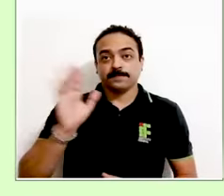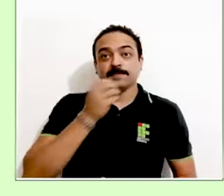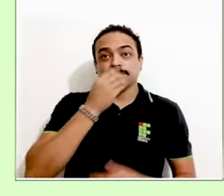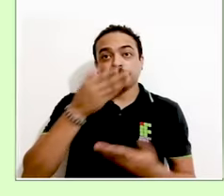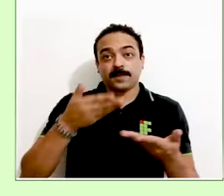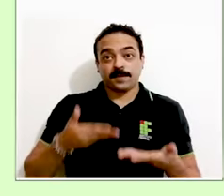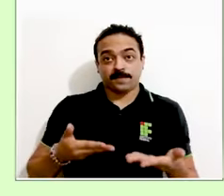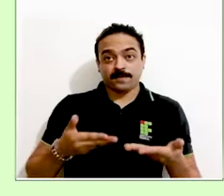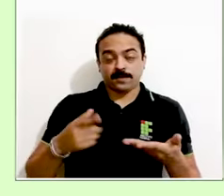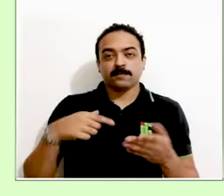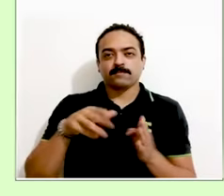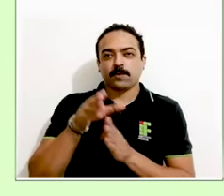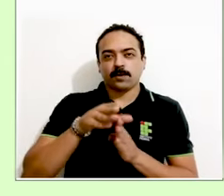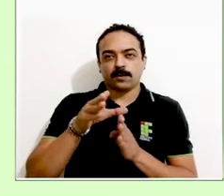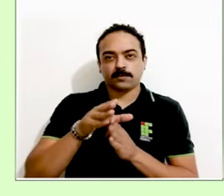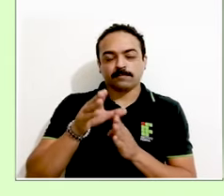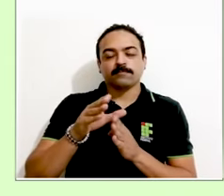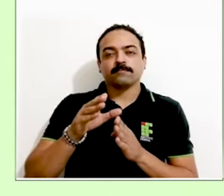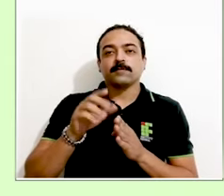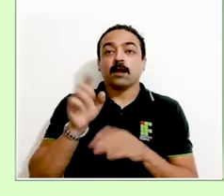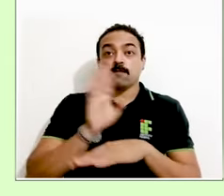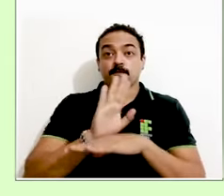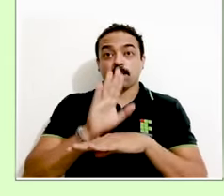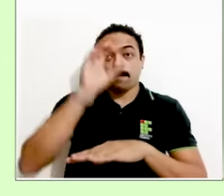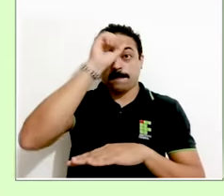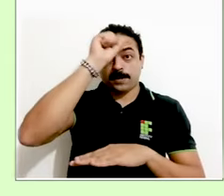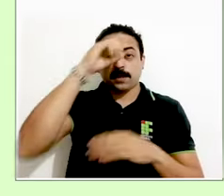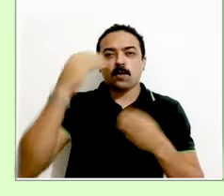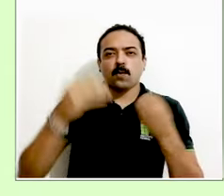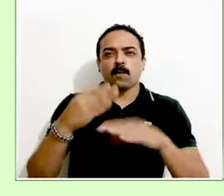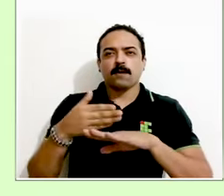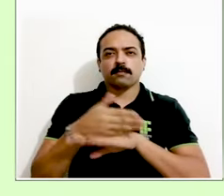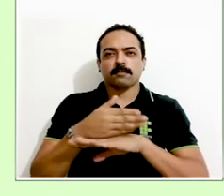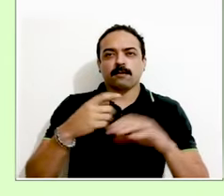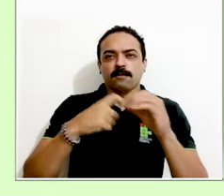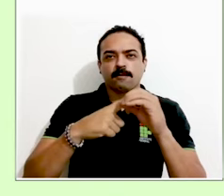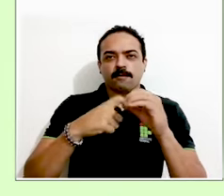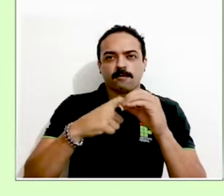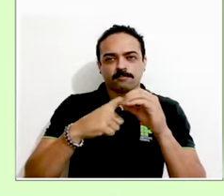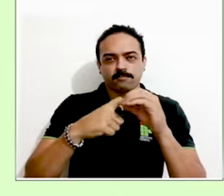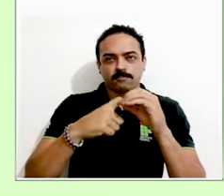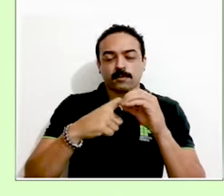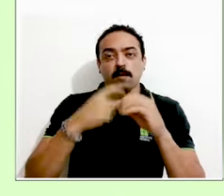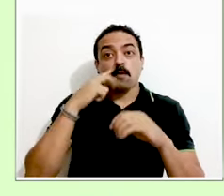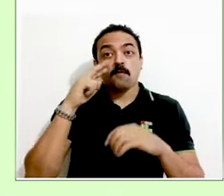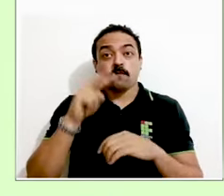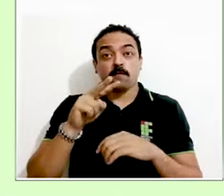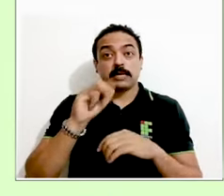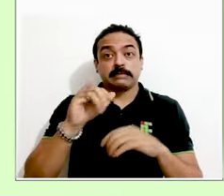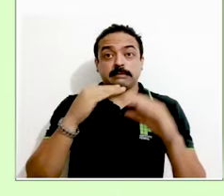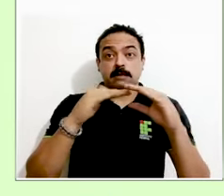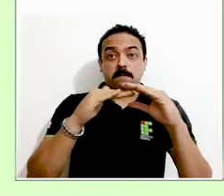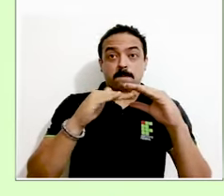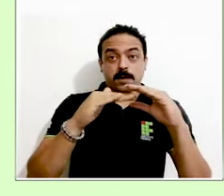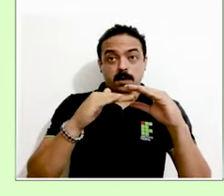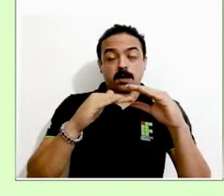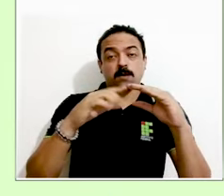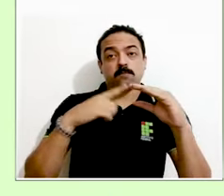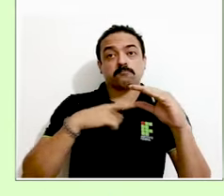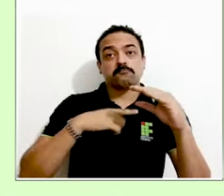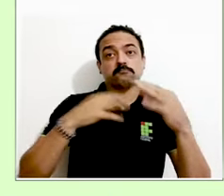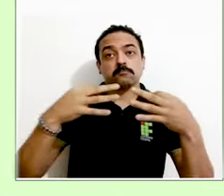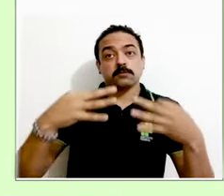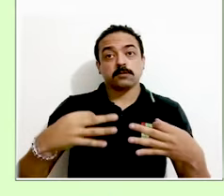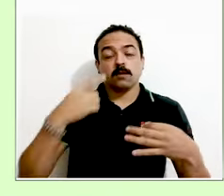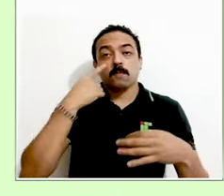o olá seja bem-vindo a este novo tutorial do ifce este vídeo a gente vai aprender a como acessar pela primeira vez o que